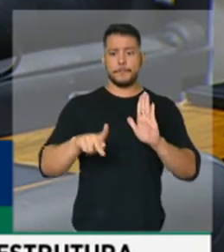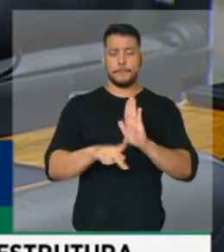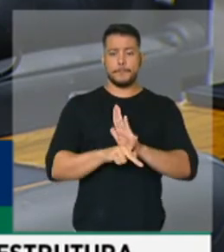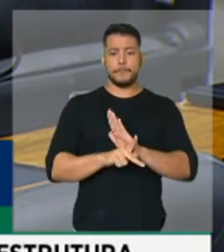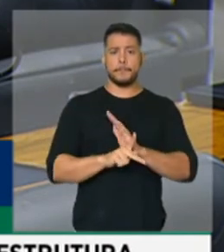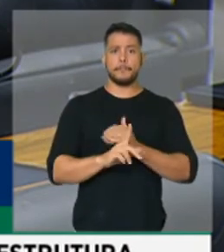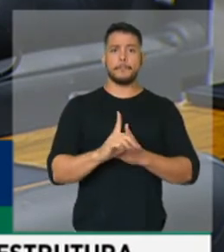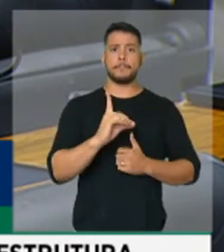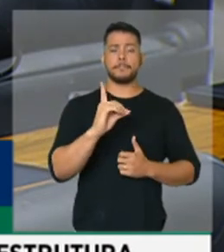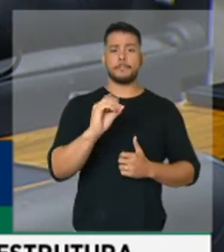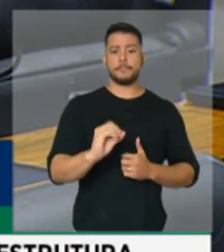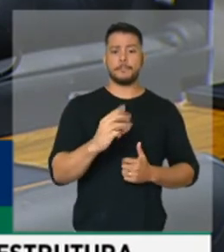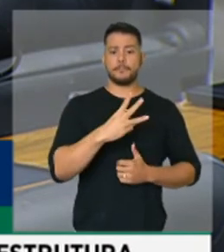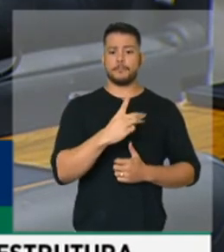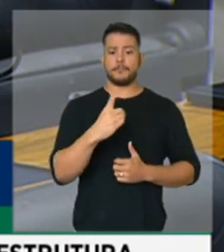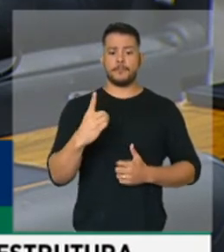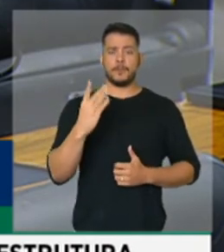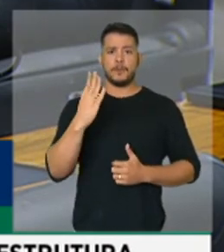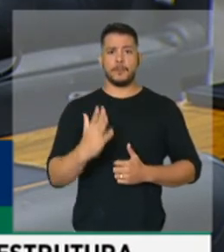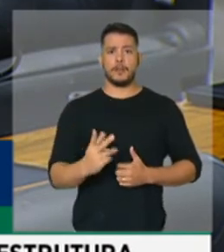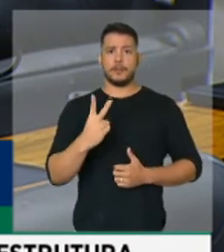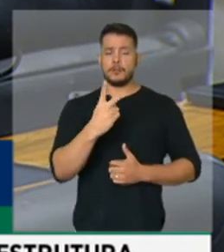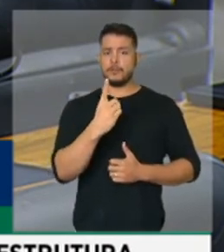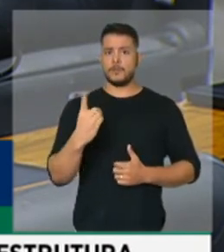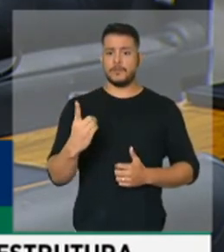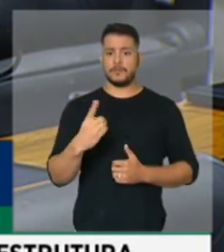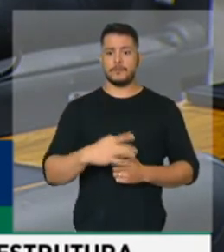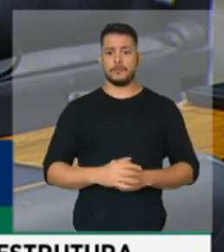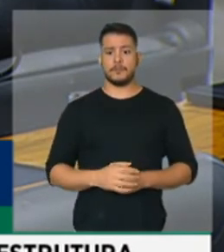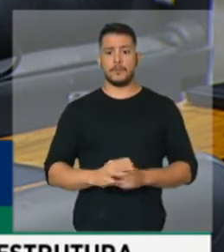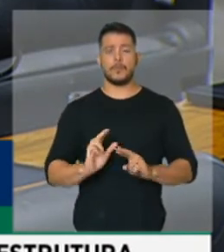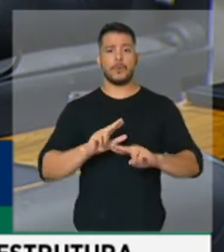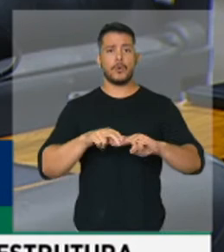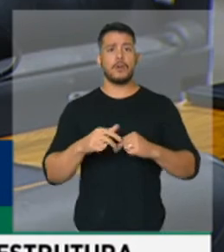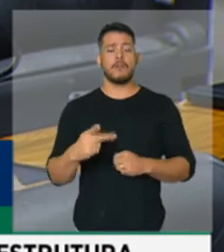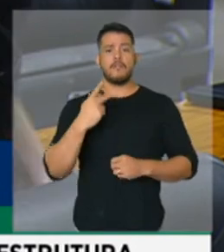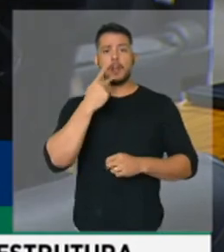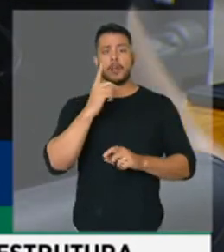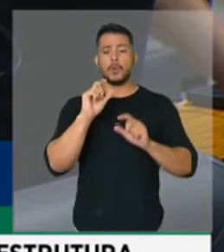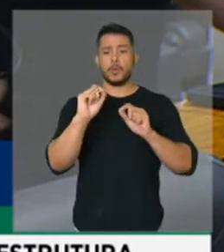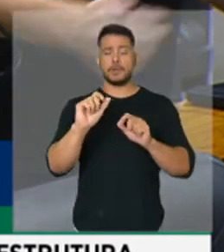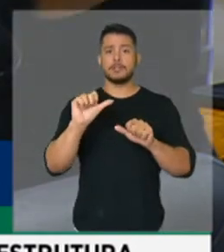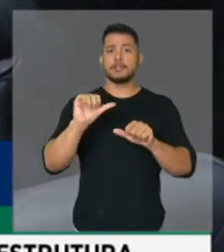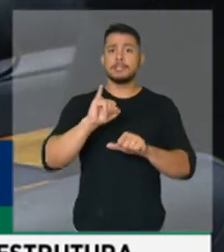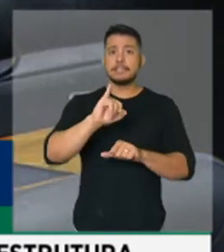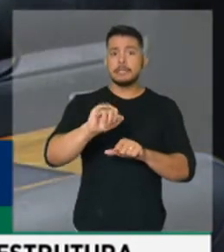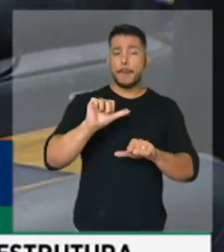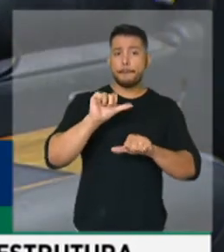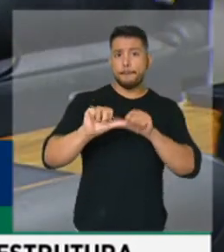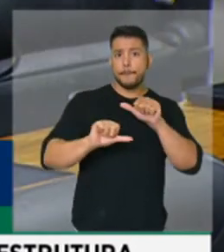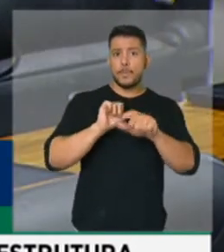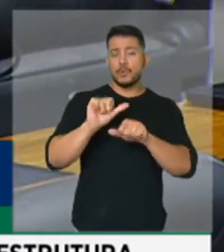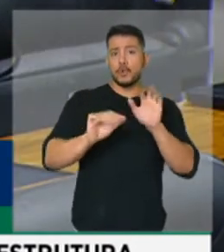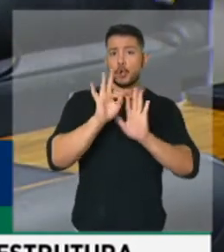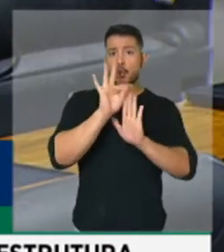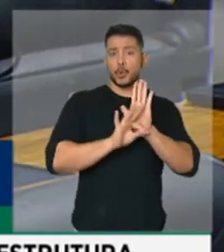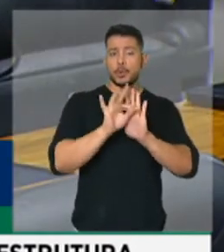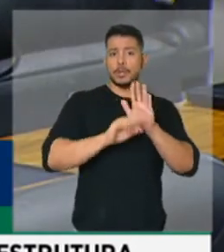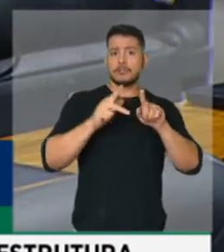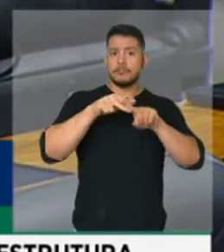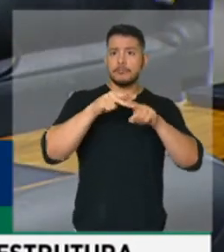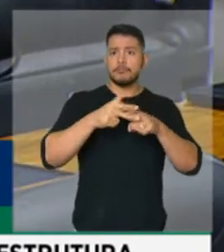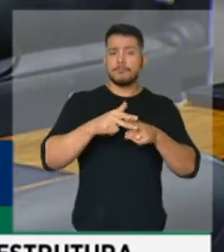2021. Ao argumento de se corrigir inexatidão do texto já enviado à sanção, promoveu-se a alteração